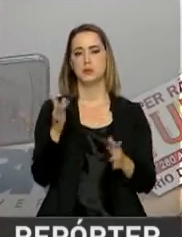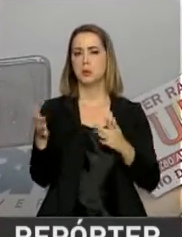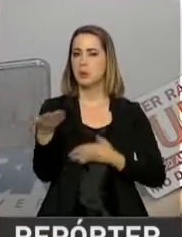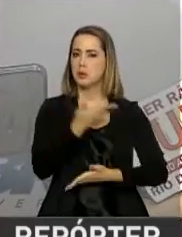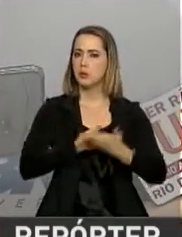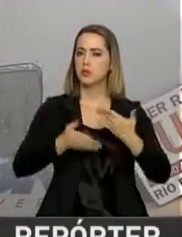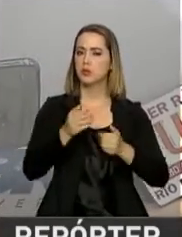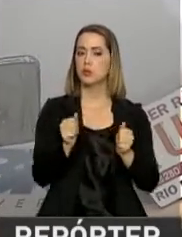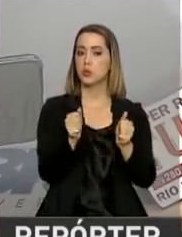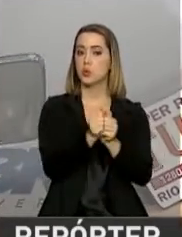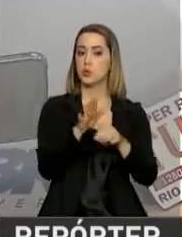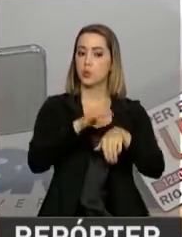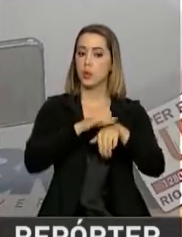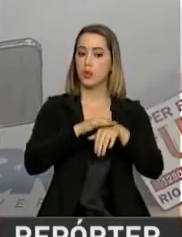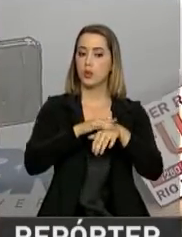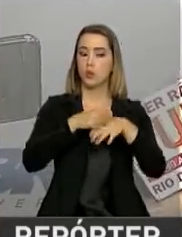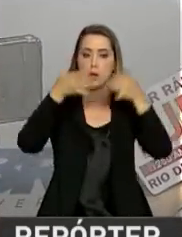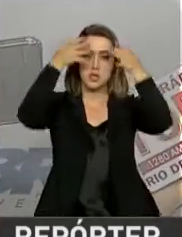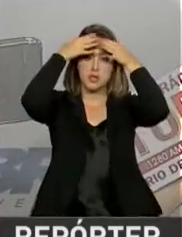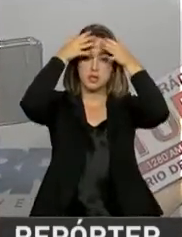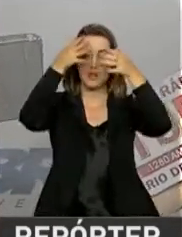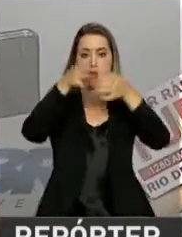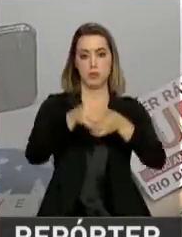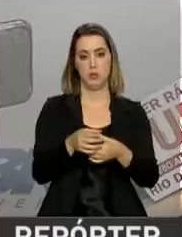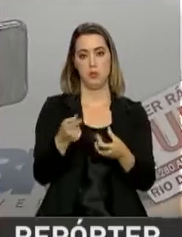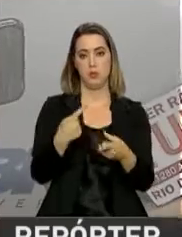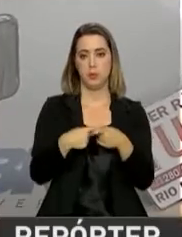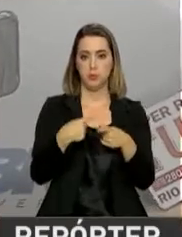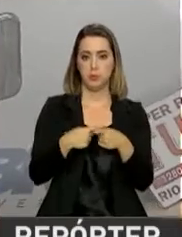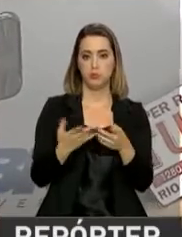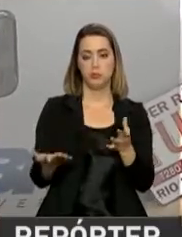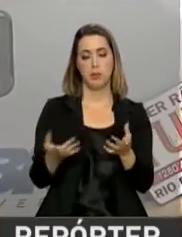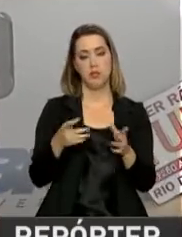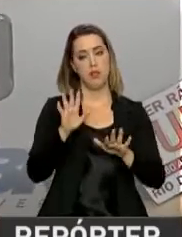com a microcefalia. Porque tem microcefalia que não é do Zika e tem